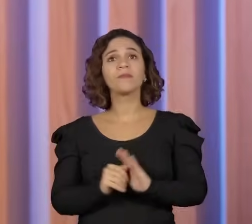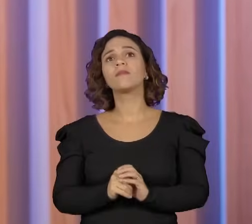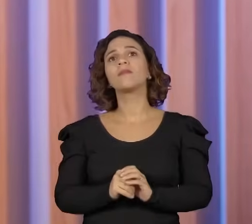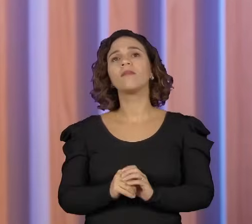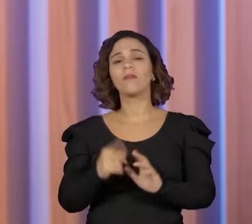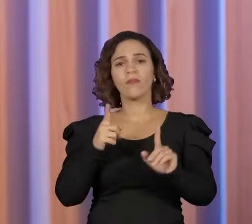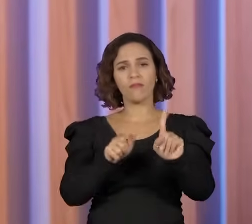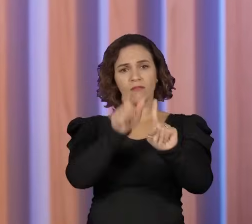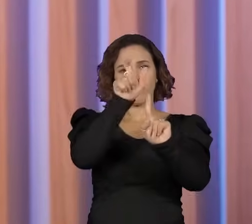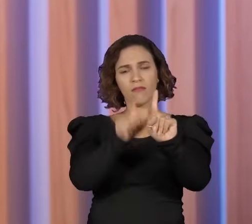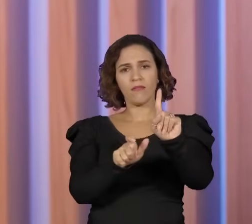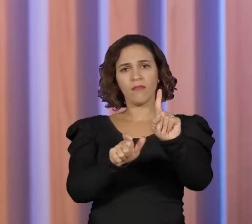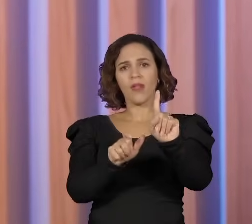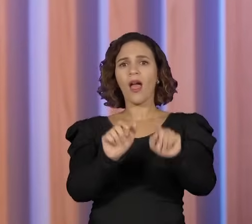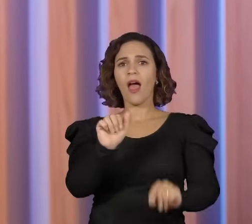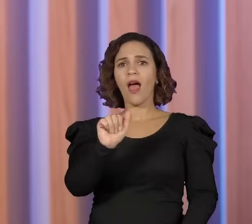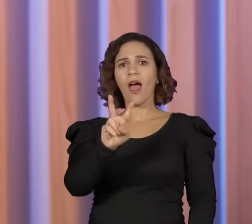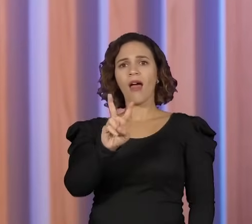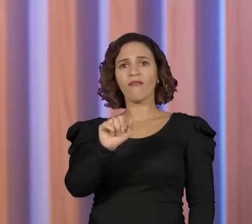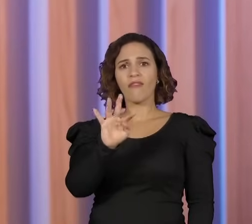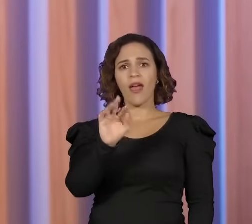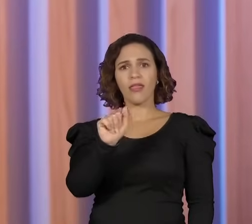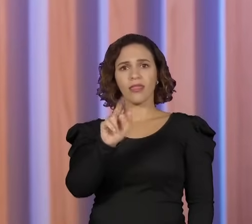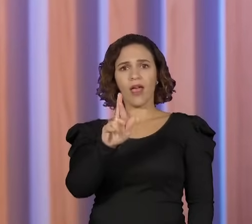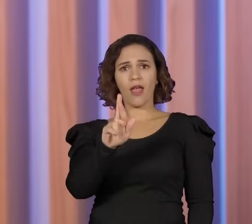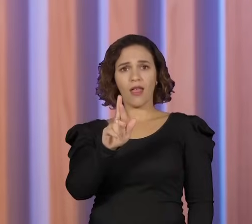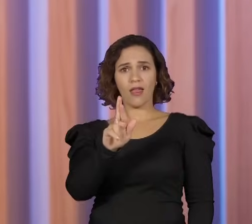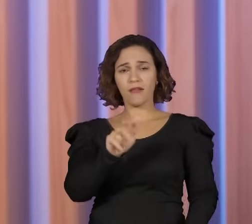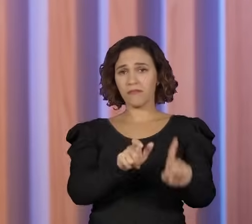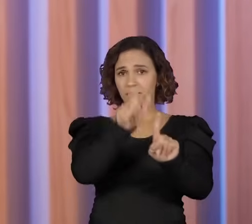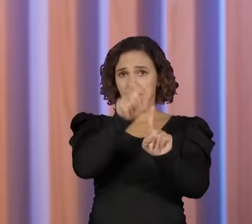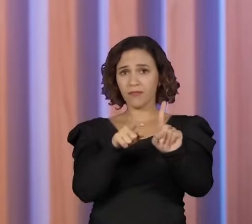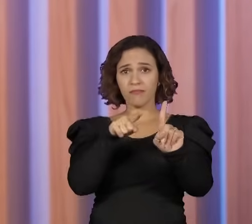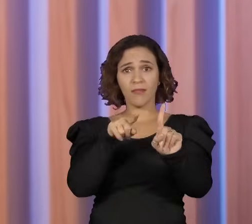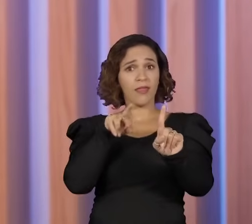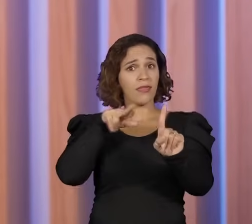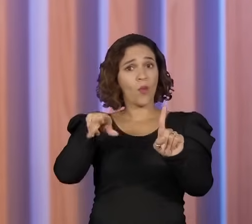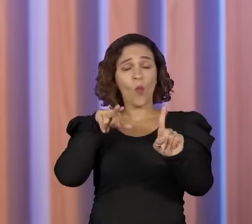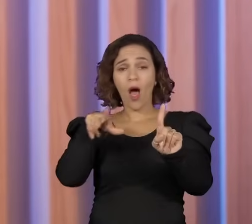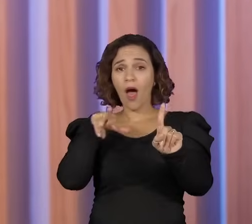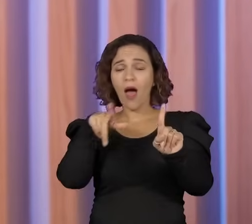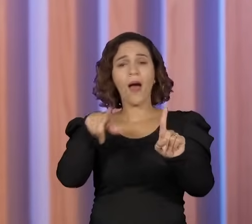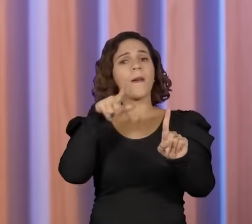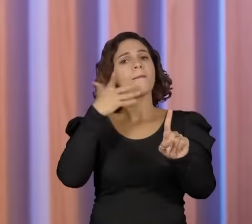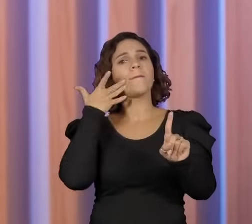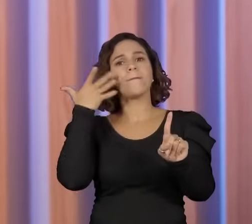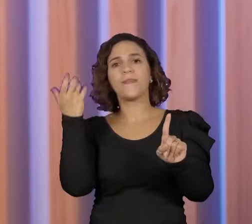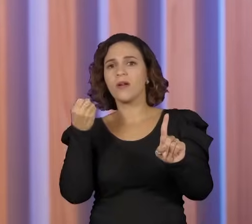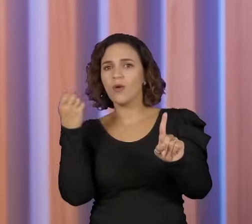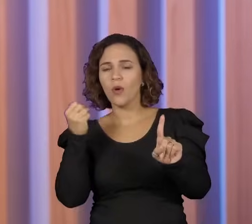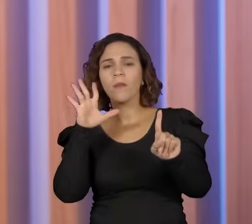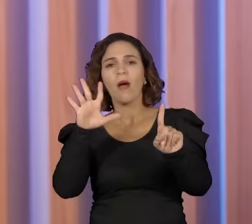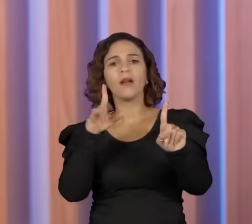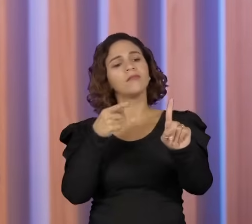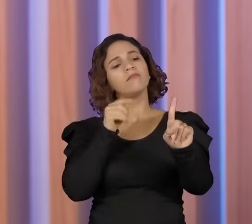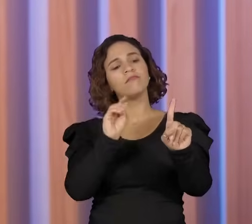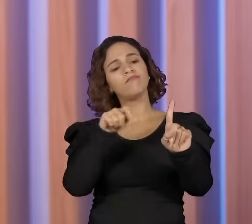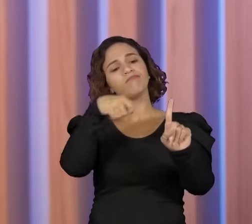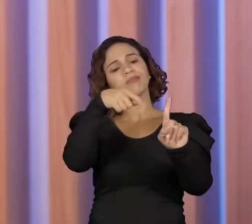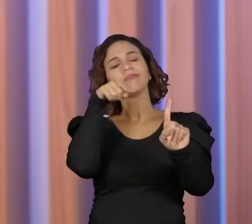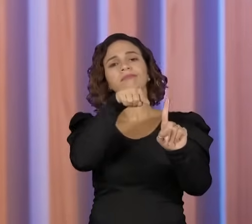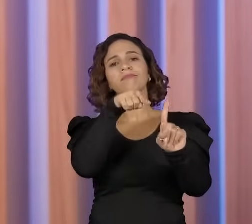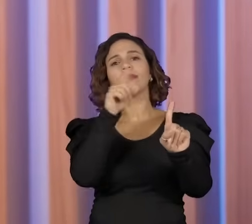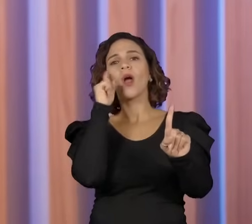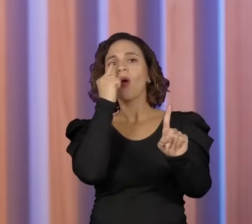Um avatar que nem branco é, mas foi colocado como olhos claros. Imagina no